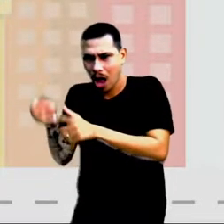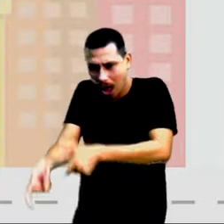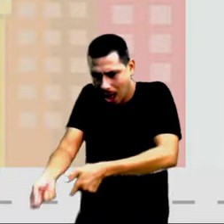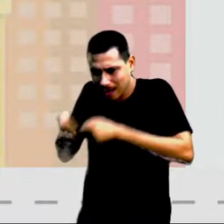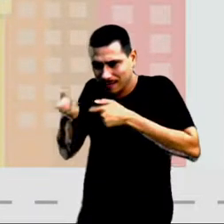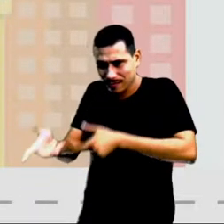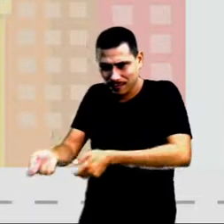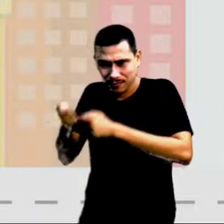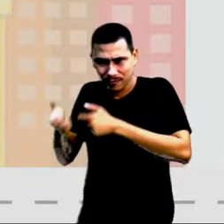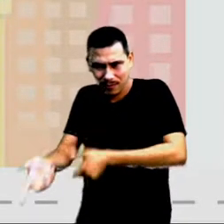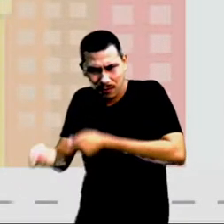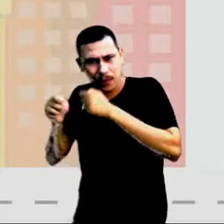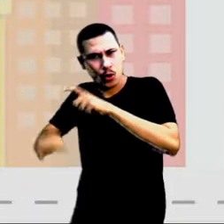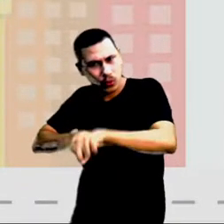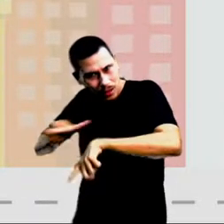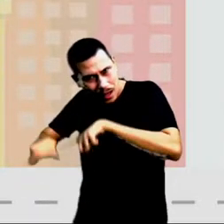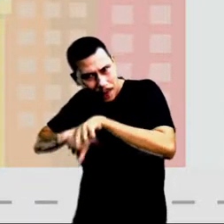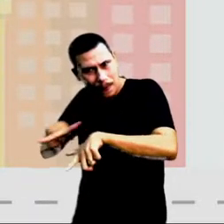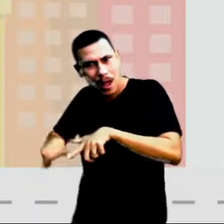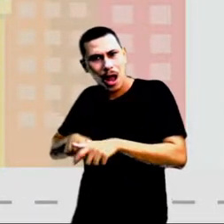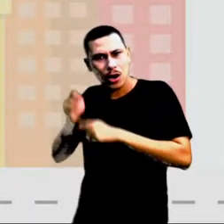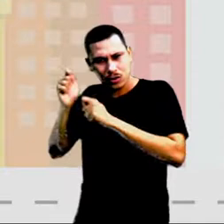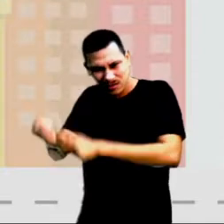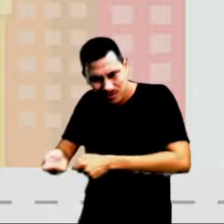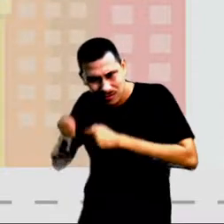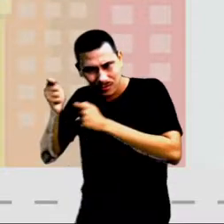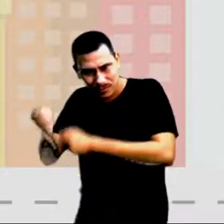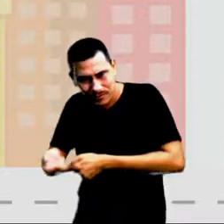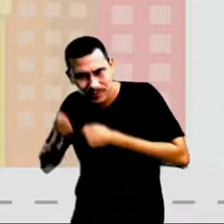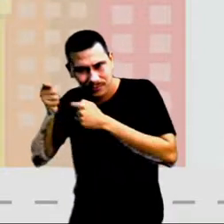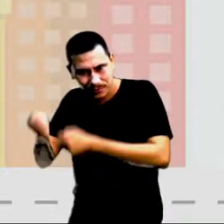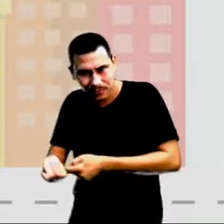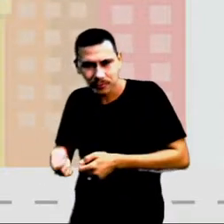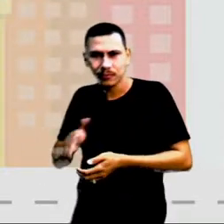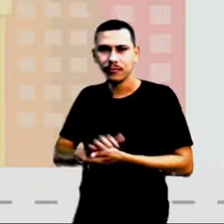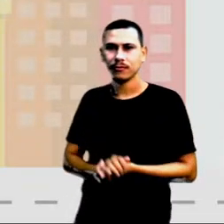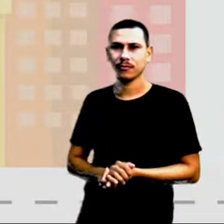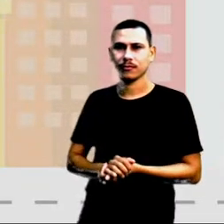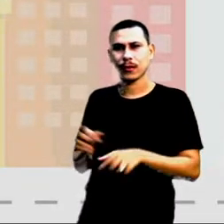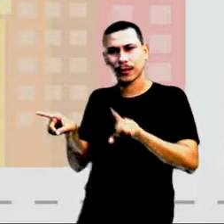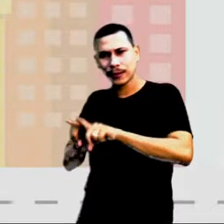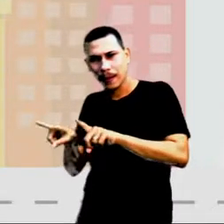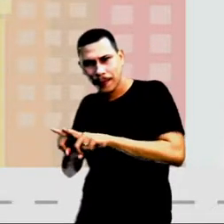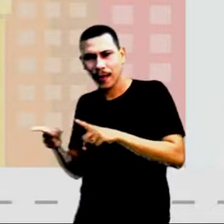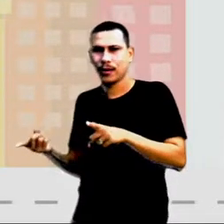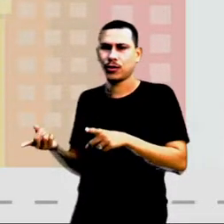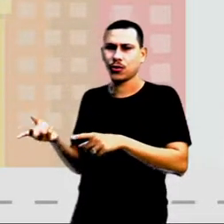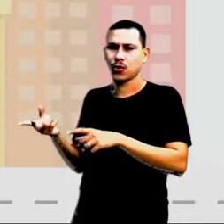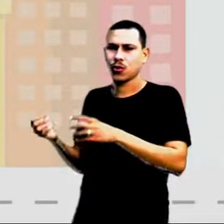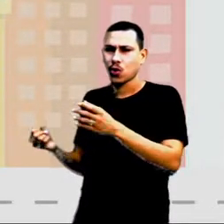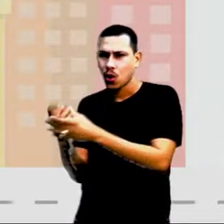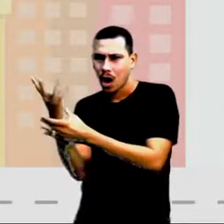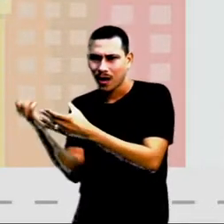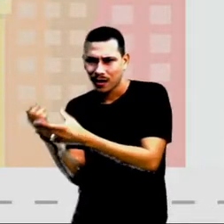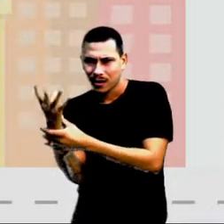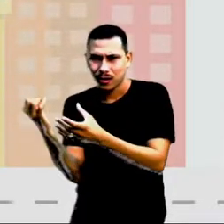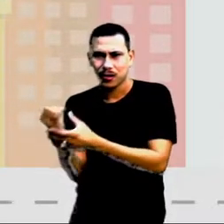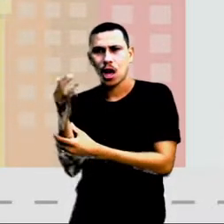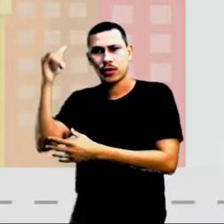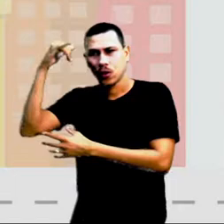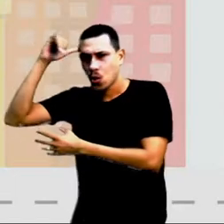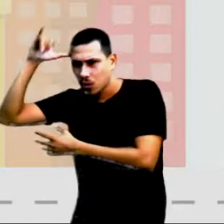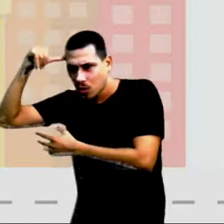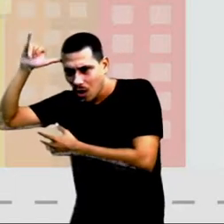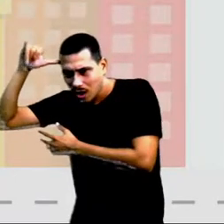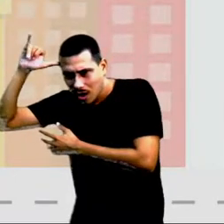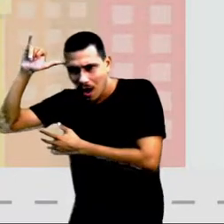precisa. Então veja a diferença, né? Tem a agricultura, a pecuária, que é a criação de animais, o extrativismo.